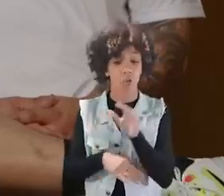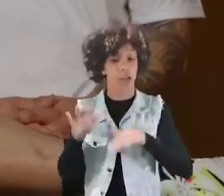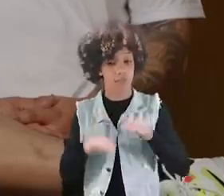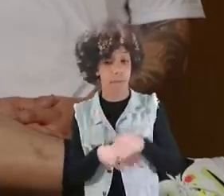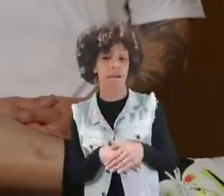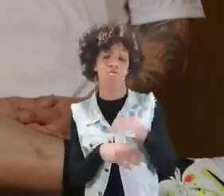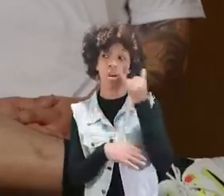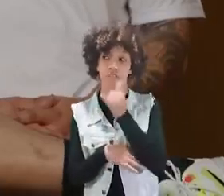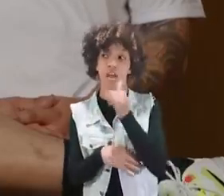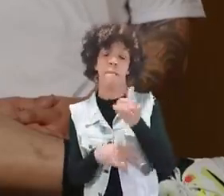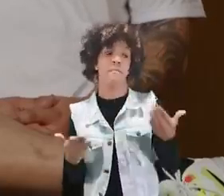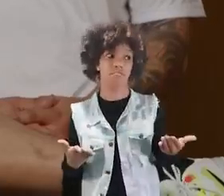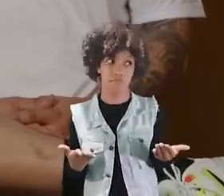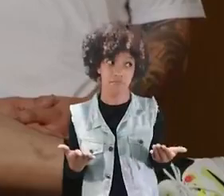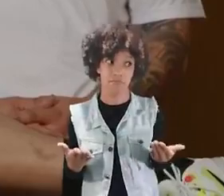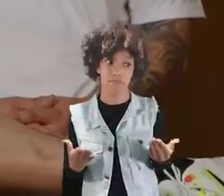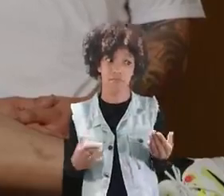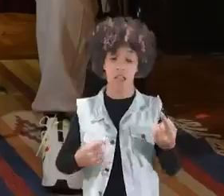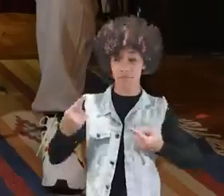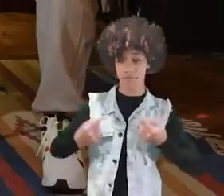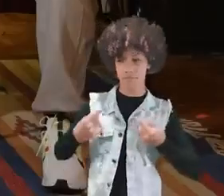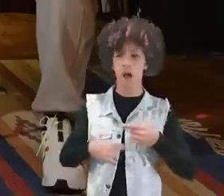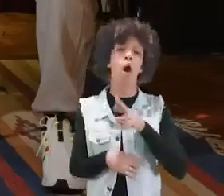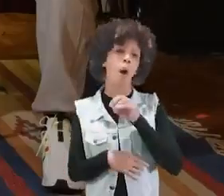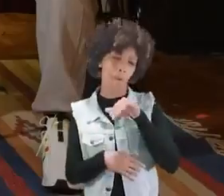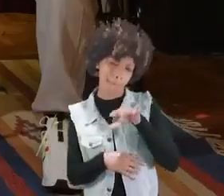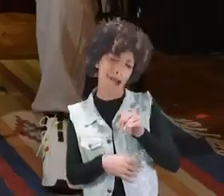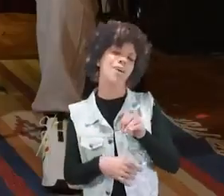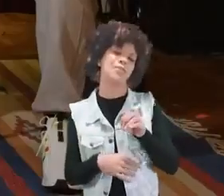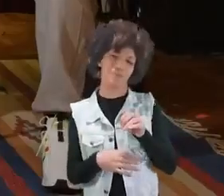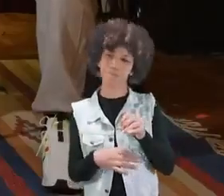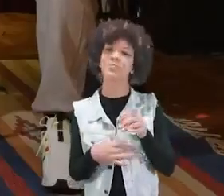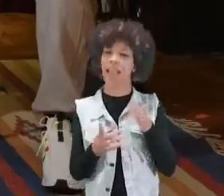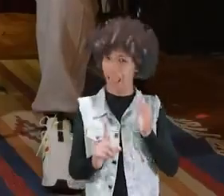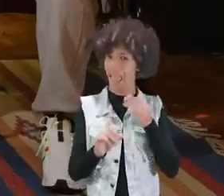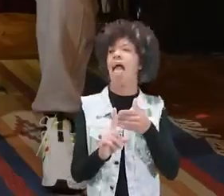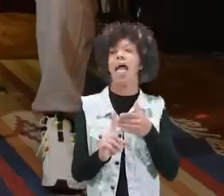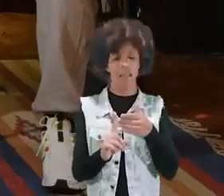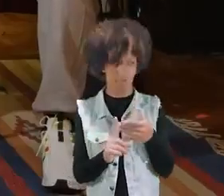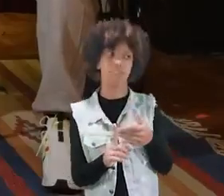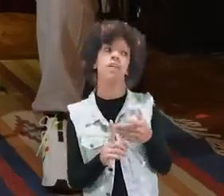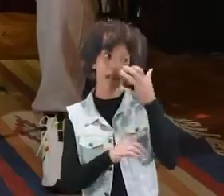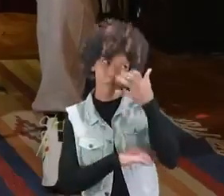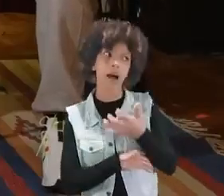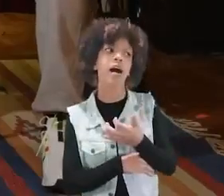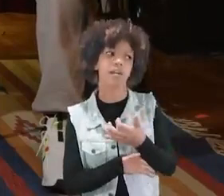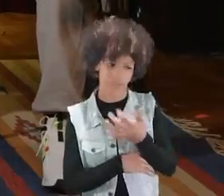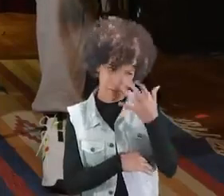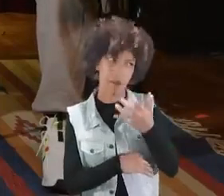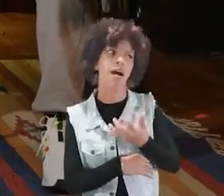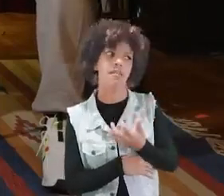torcer com a jovem do Flamengo com a raça ele estando no Vasco Mano era um cara É bronca mano